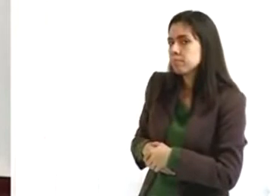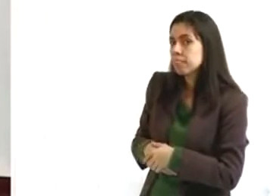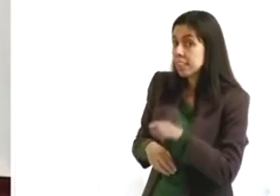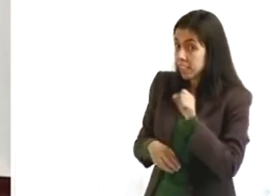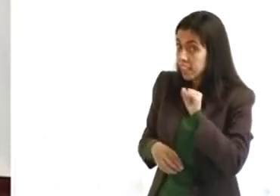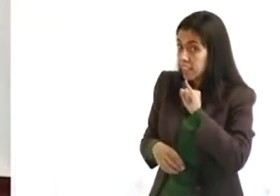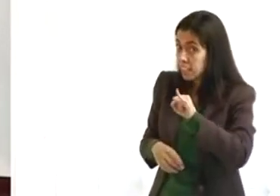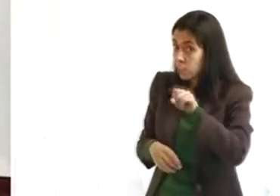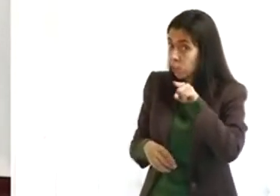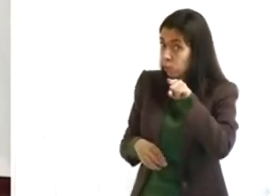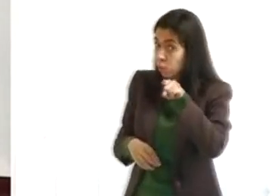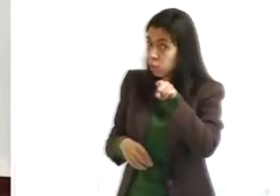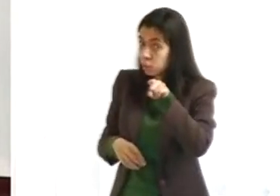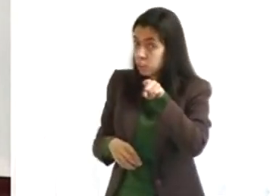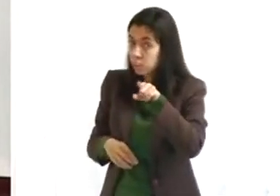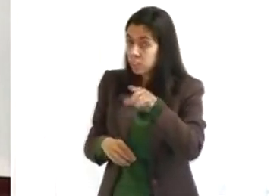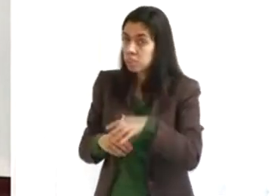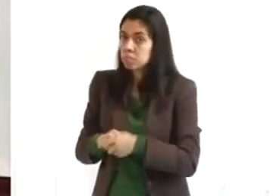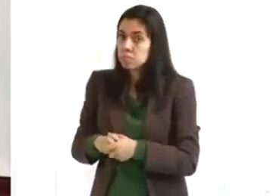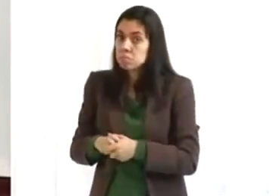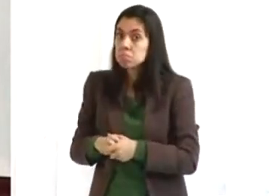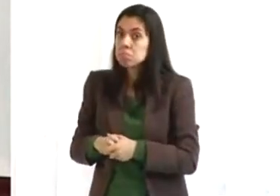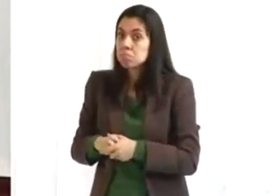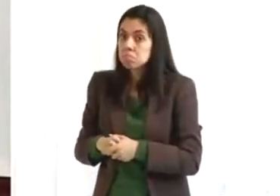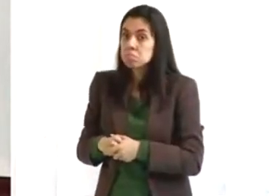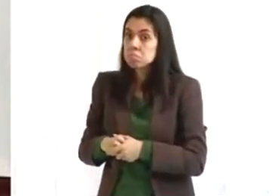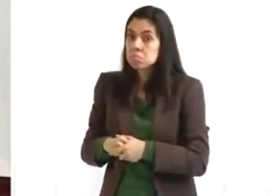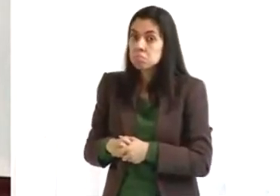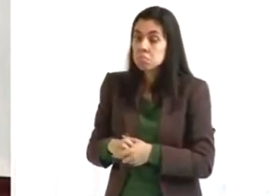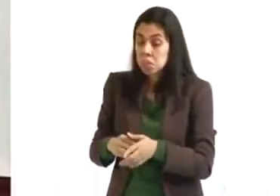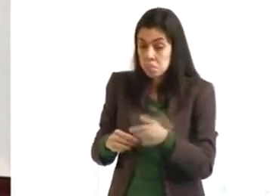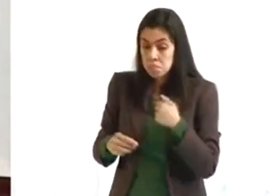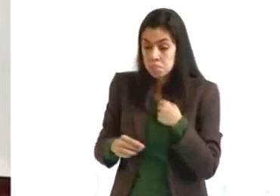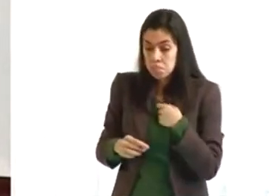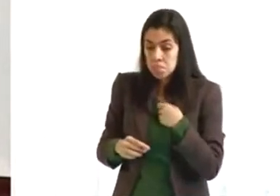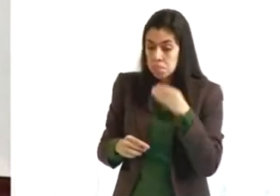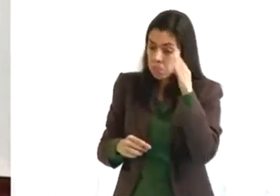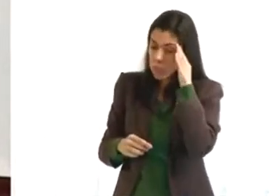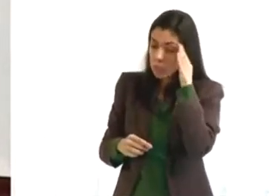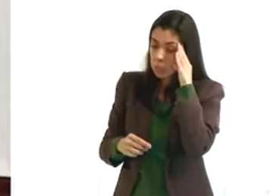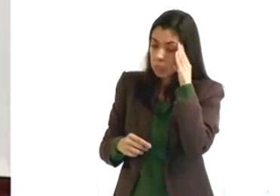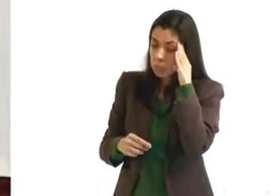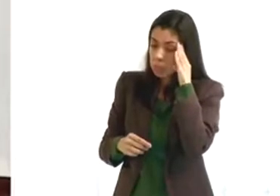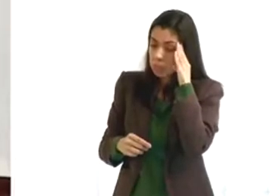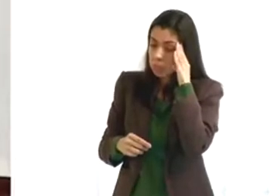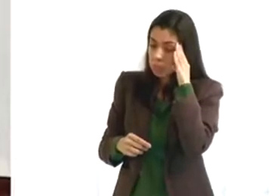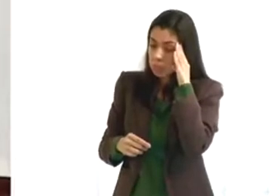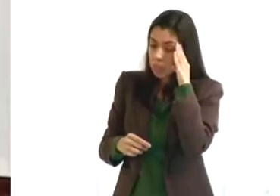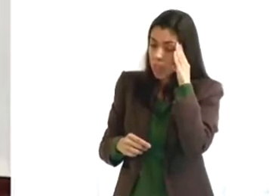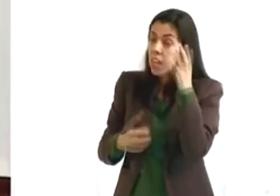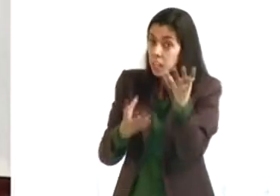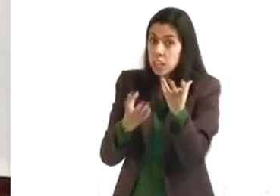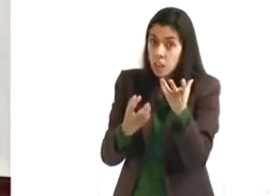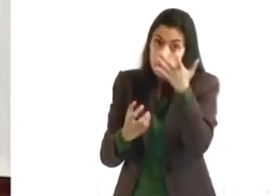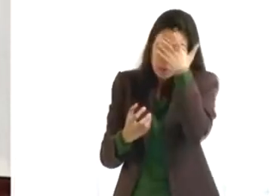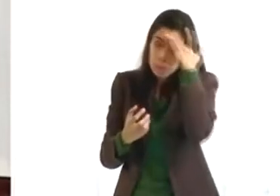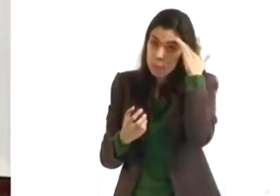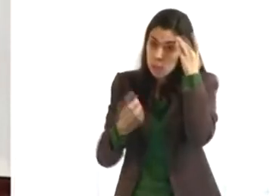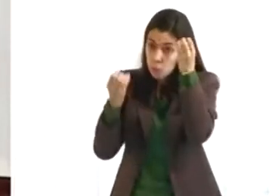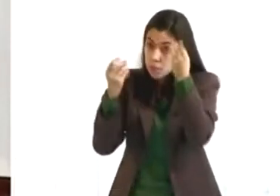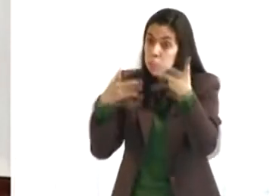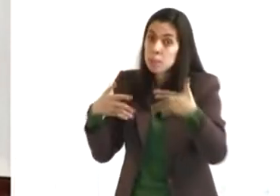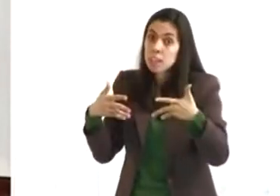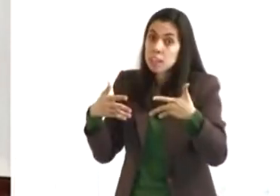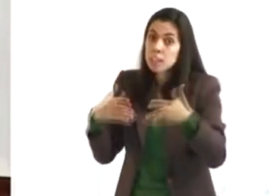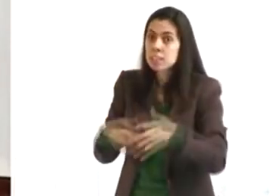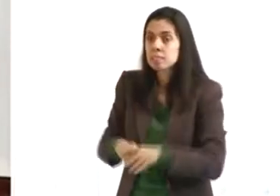assim, puxa, ele está pedindo então que alguém explique para ele o que ele está lendo. Você diria o que para